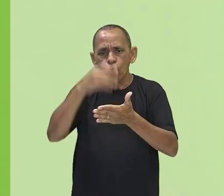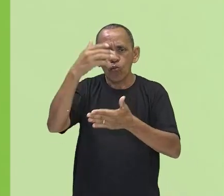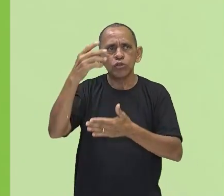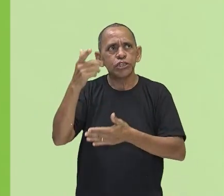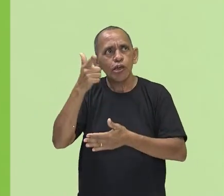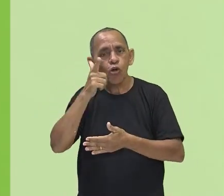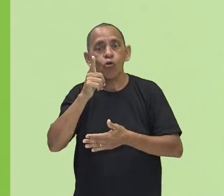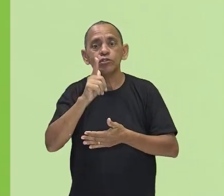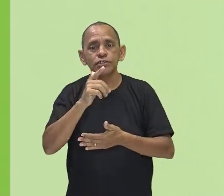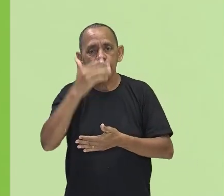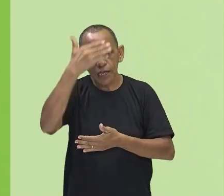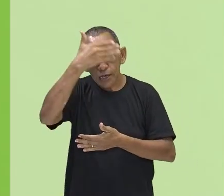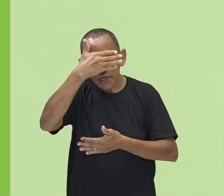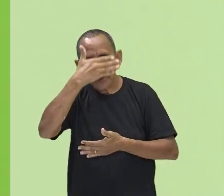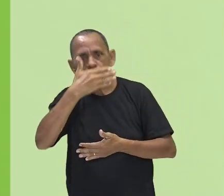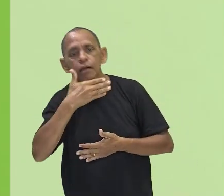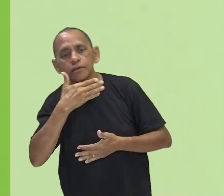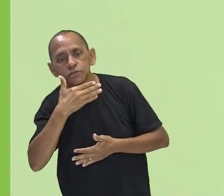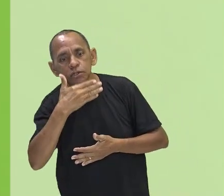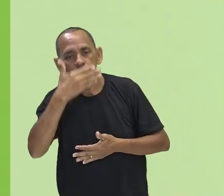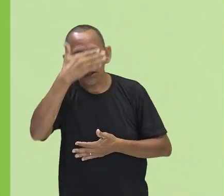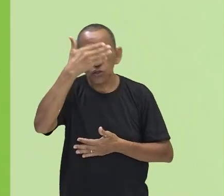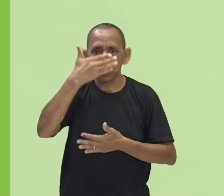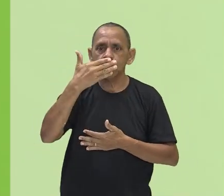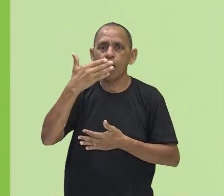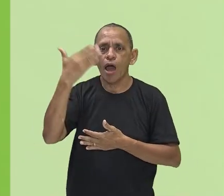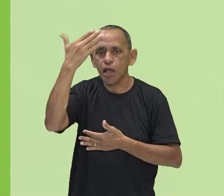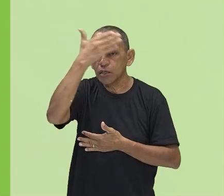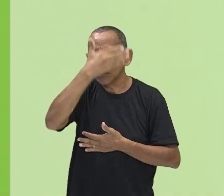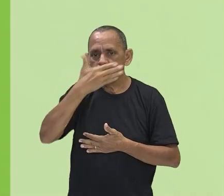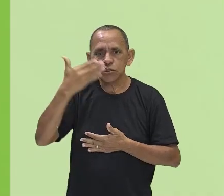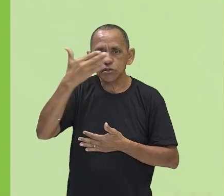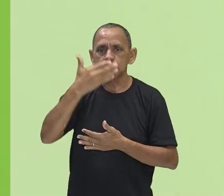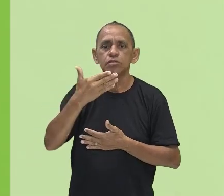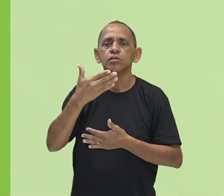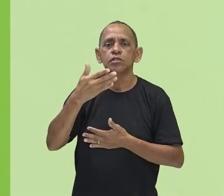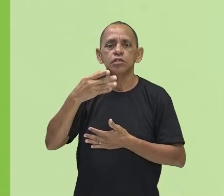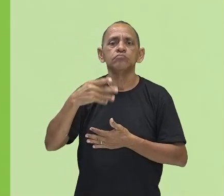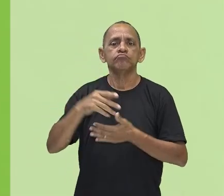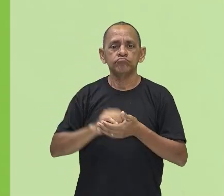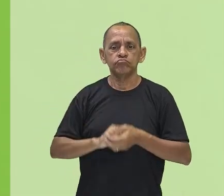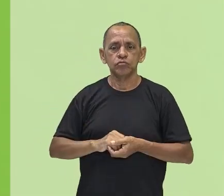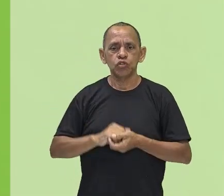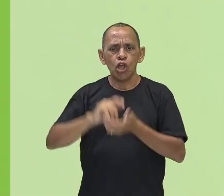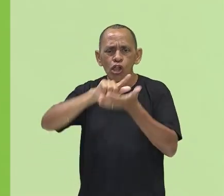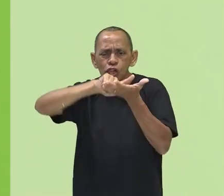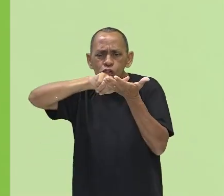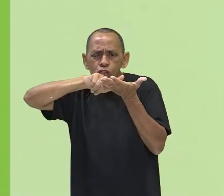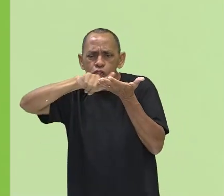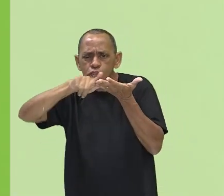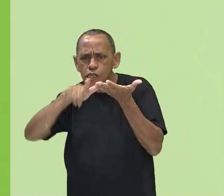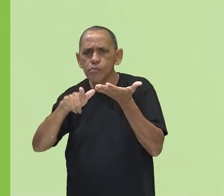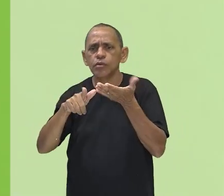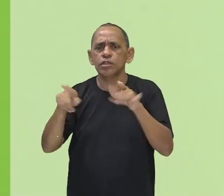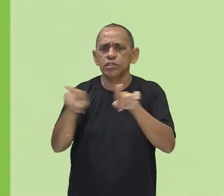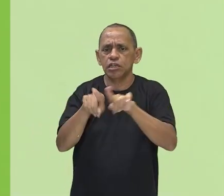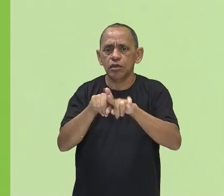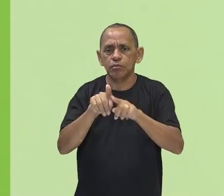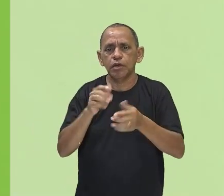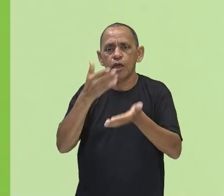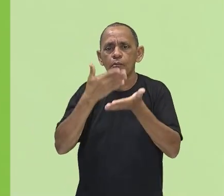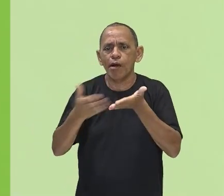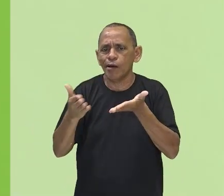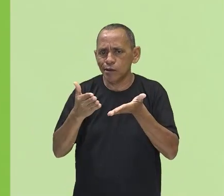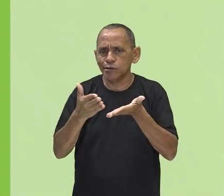modelar as faces desse bloco sólido a partir do quê? A partir da superfície esférica. Então,